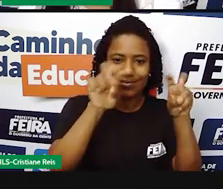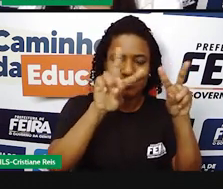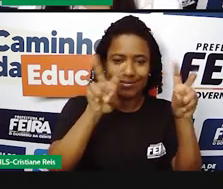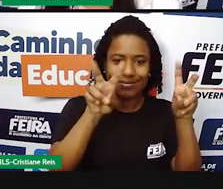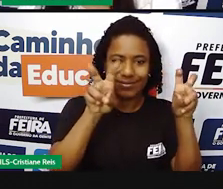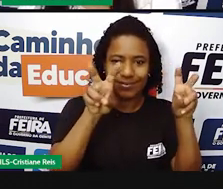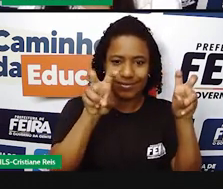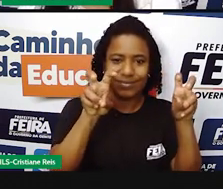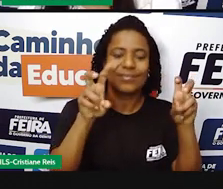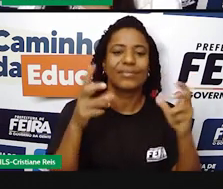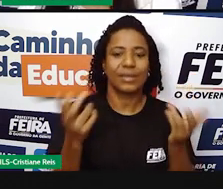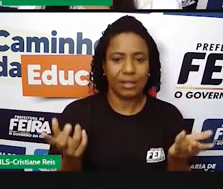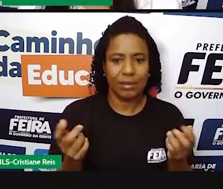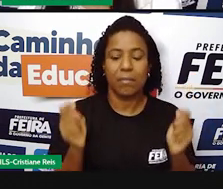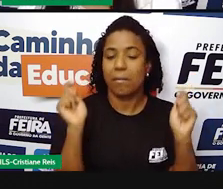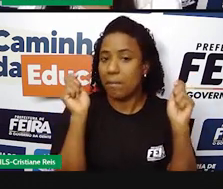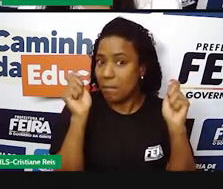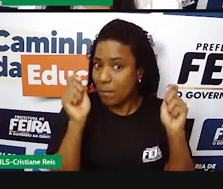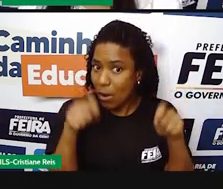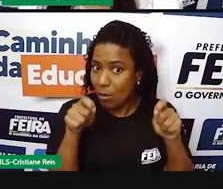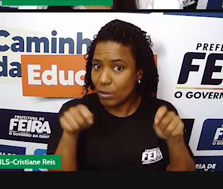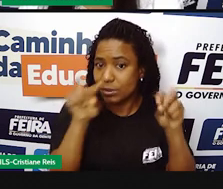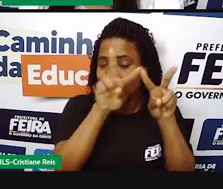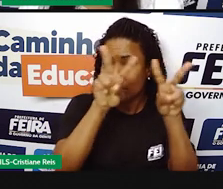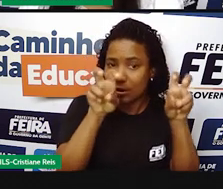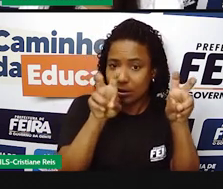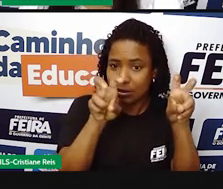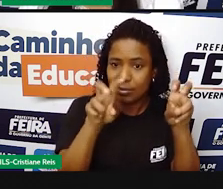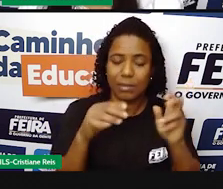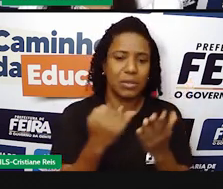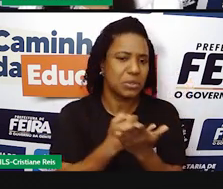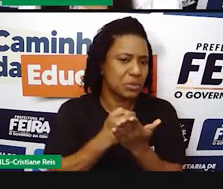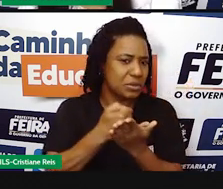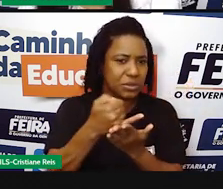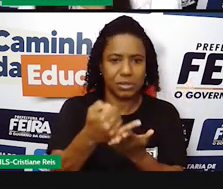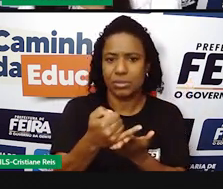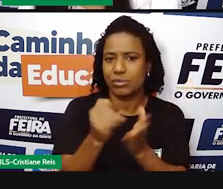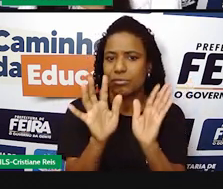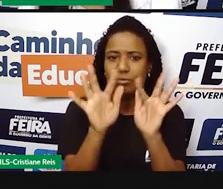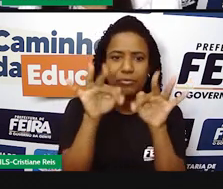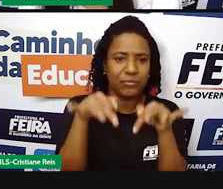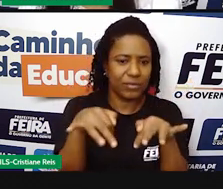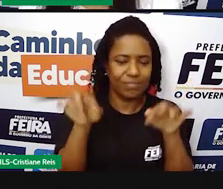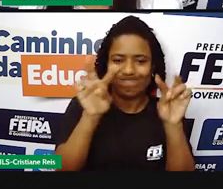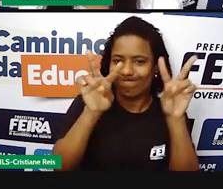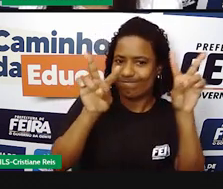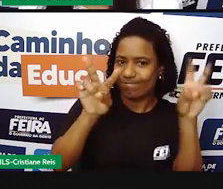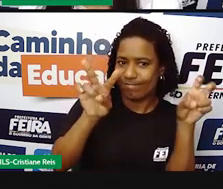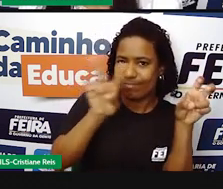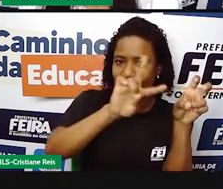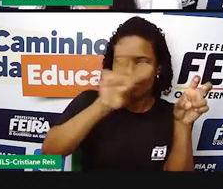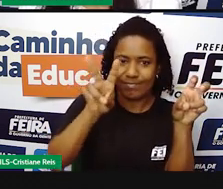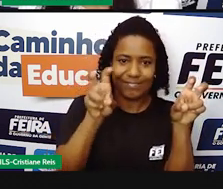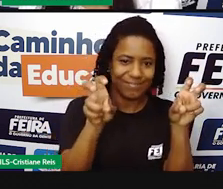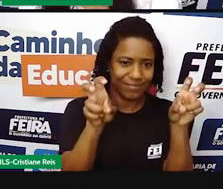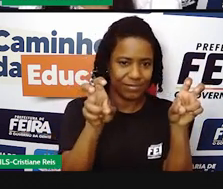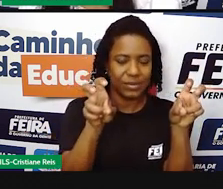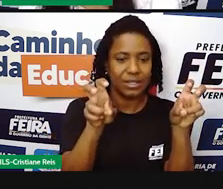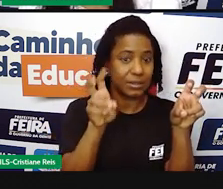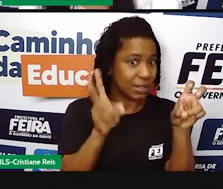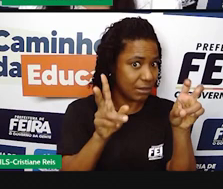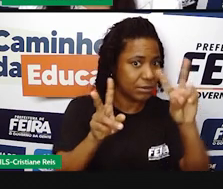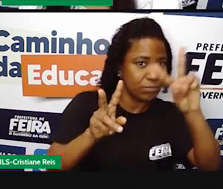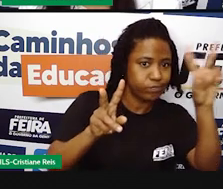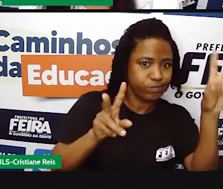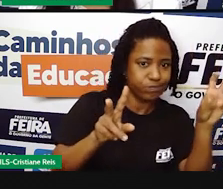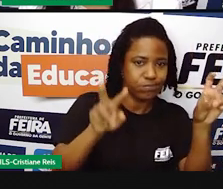ali as aspas, né, mas as aspas, elas são utilizadas no início e no final da palavra, ou no início ou no final da frase